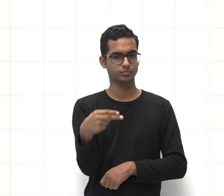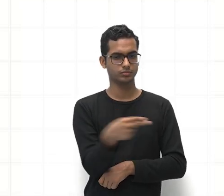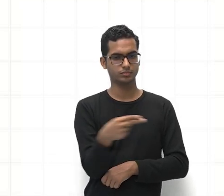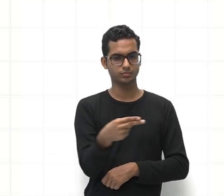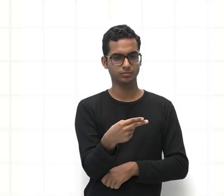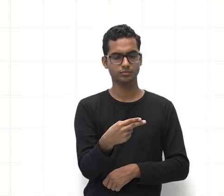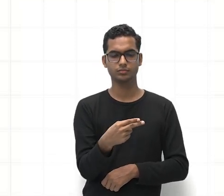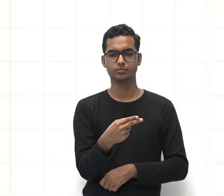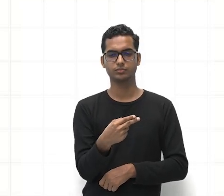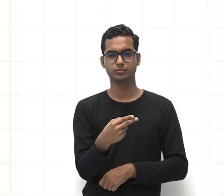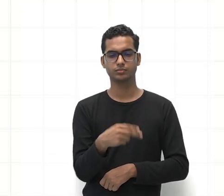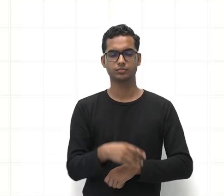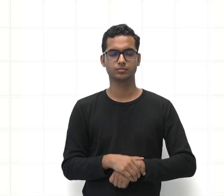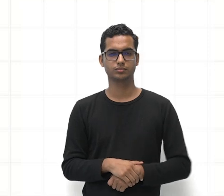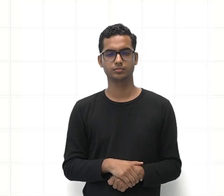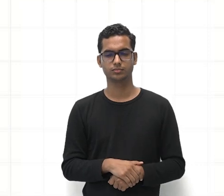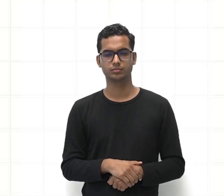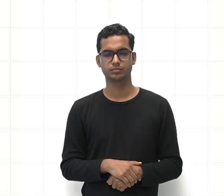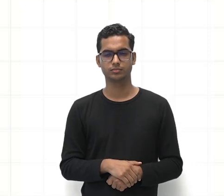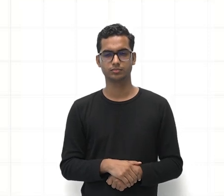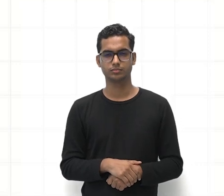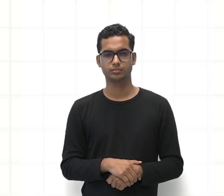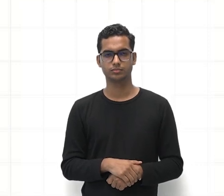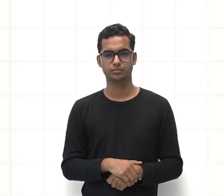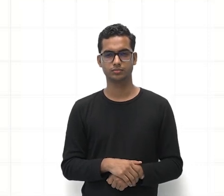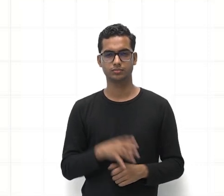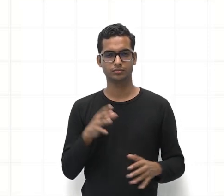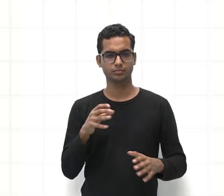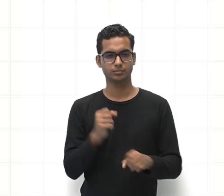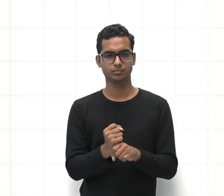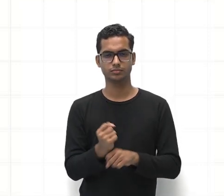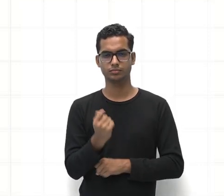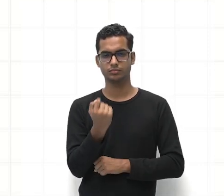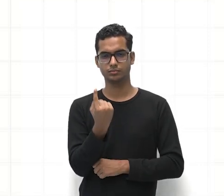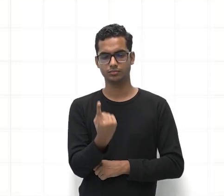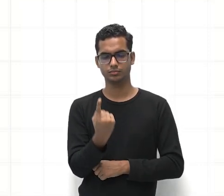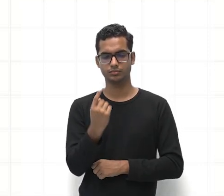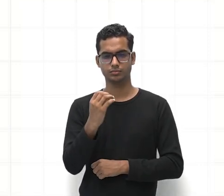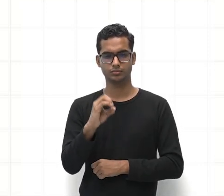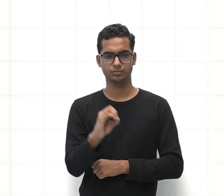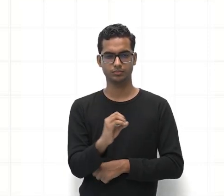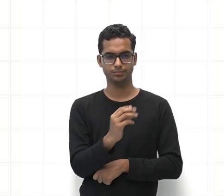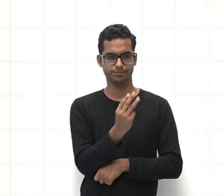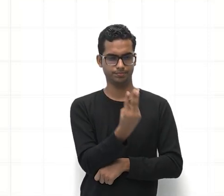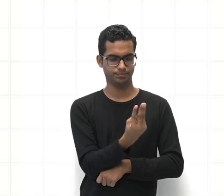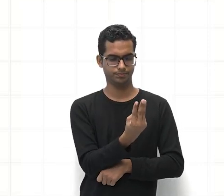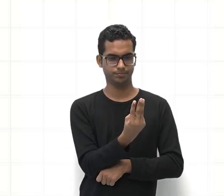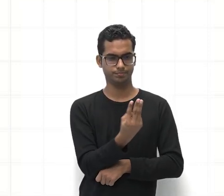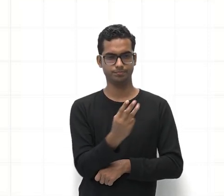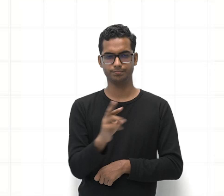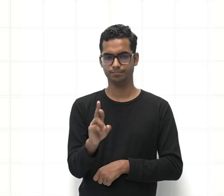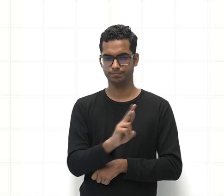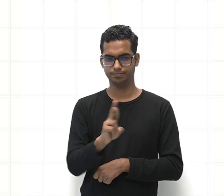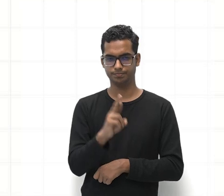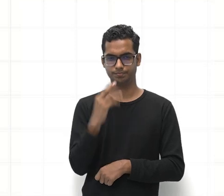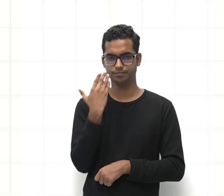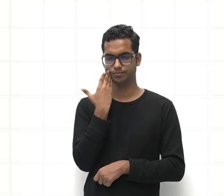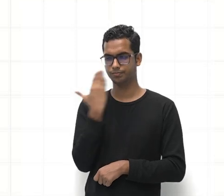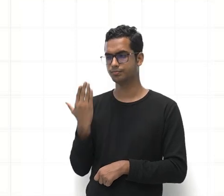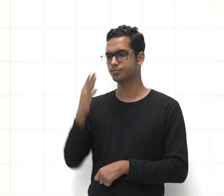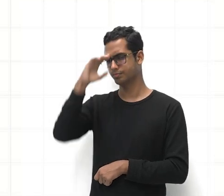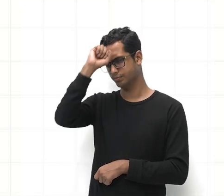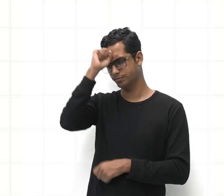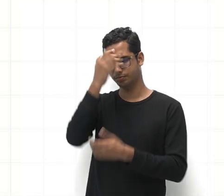2,02 centavos. Somando isso daqui, ó, colocando vírgula embaixo de vírgula, tudo direitinho, como nós já aprendemos em